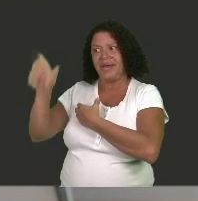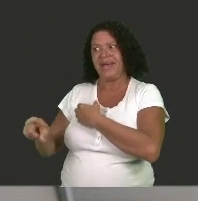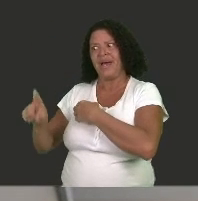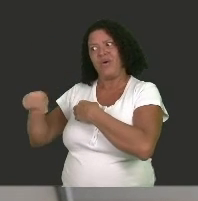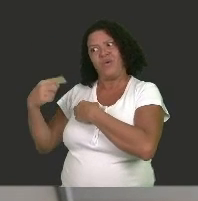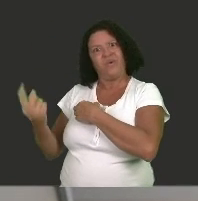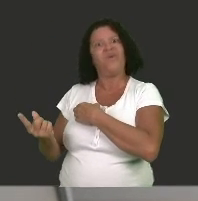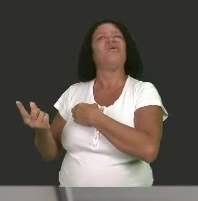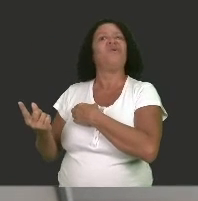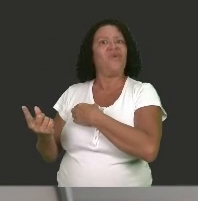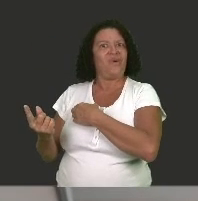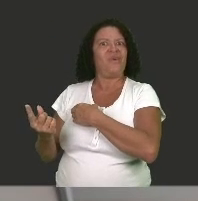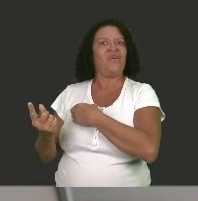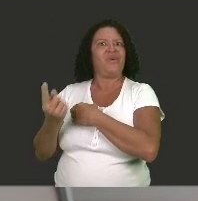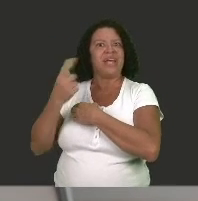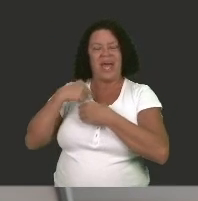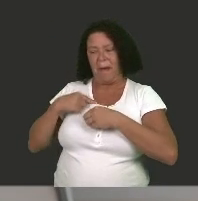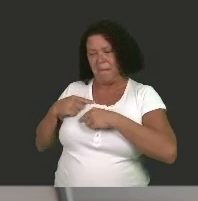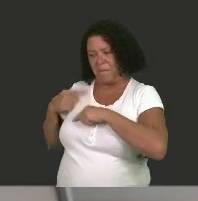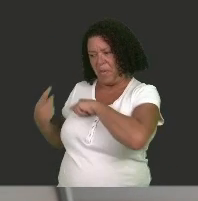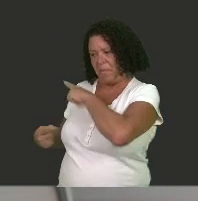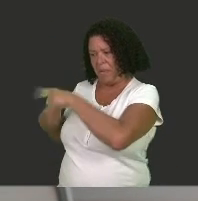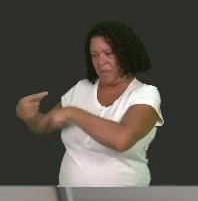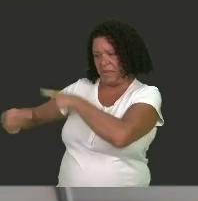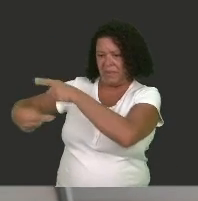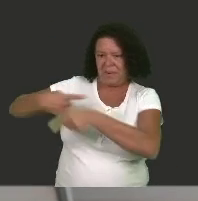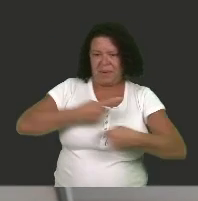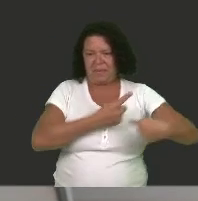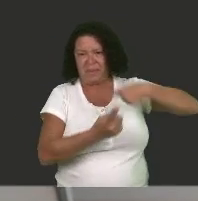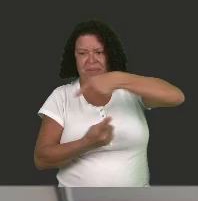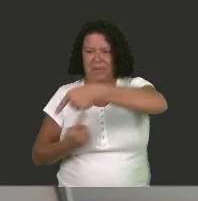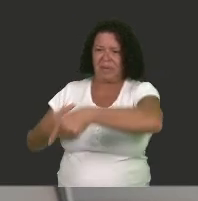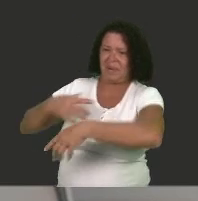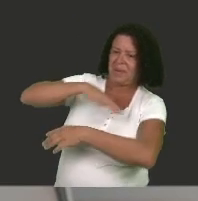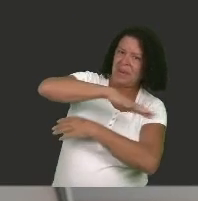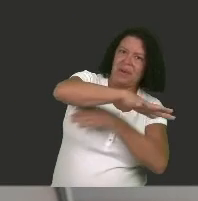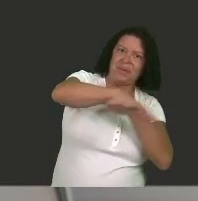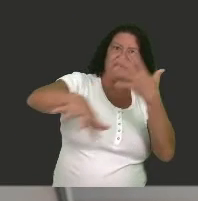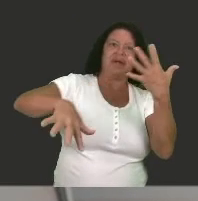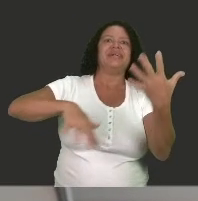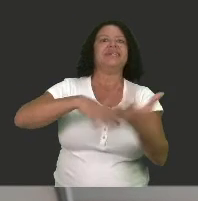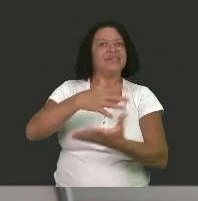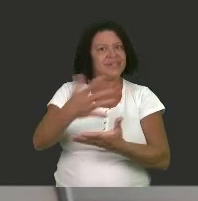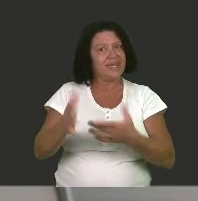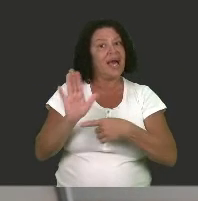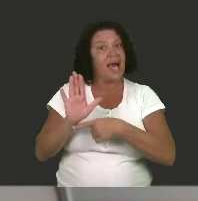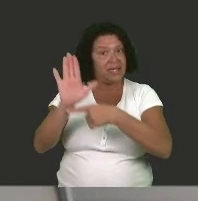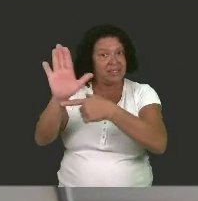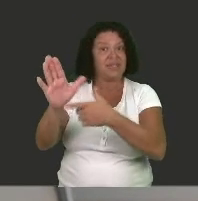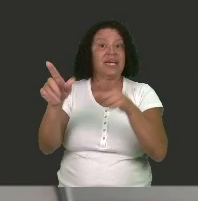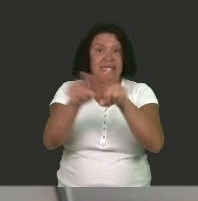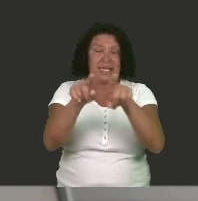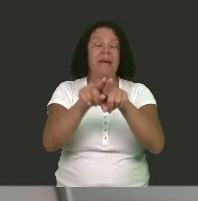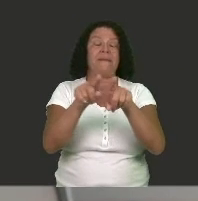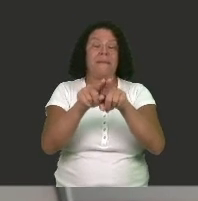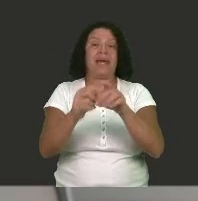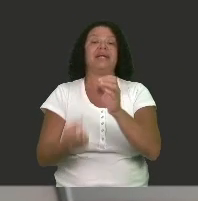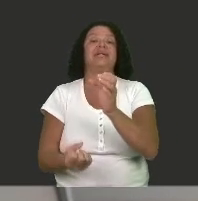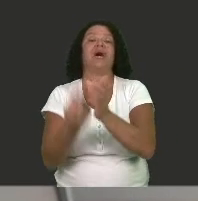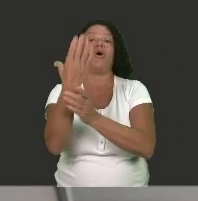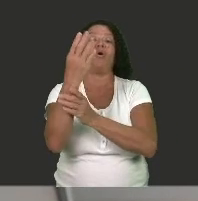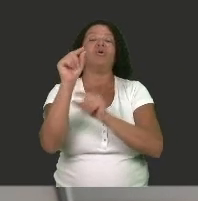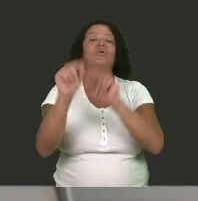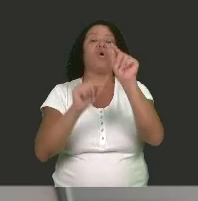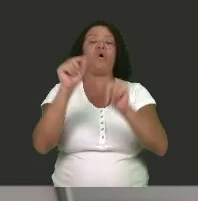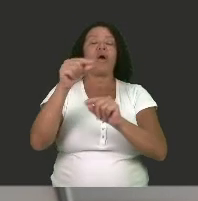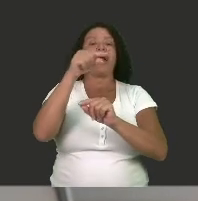um efeito dominó que vai repercutindo, que vai viralizando, né, e colaborando na construção